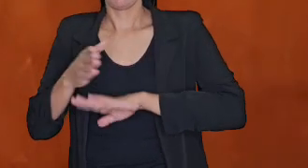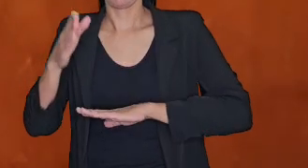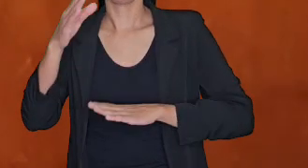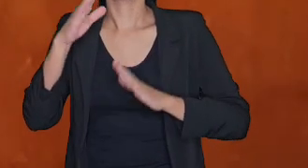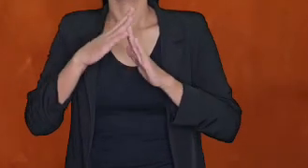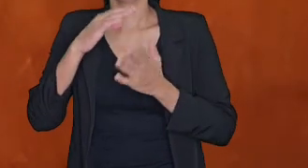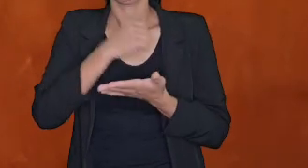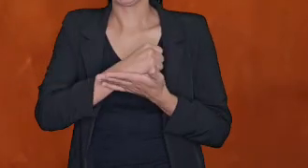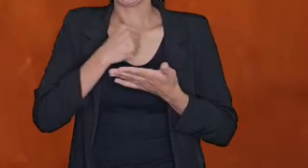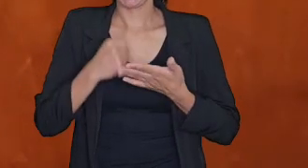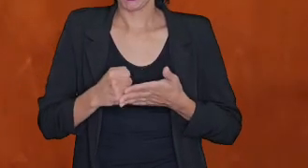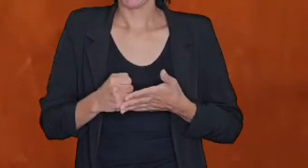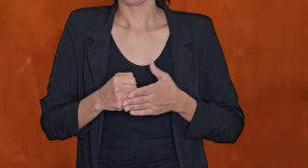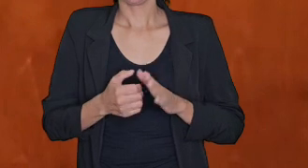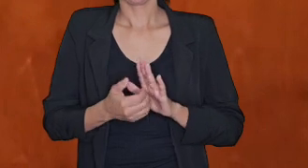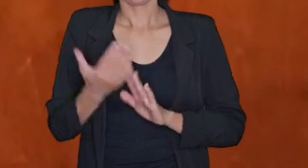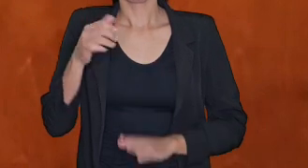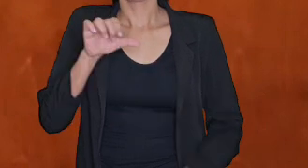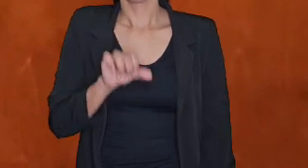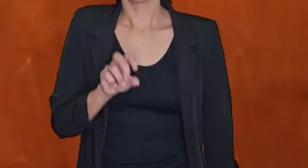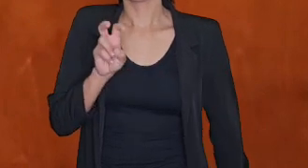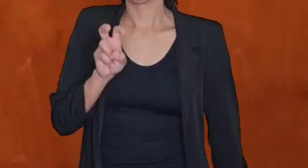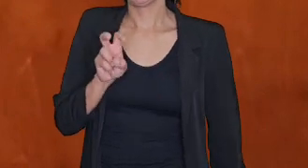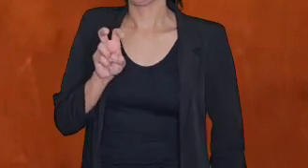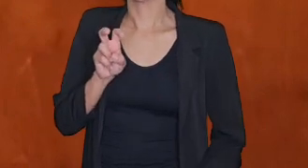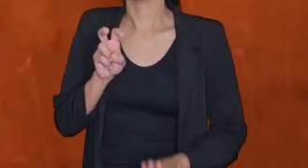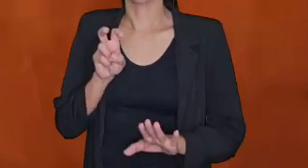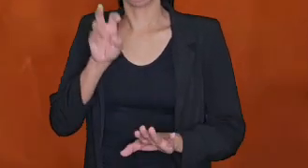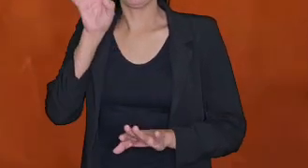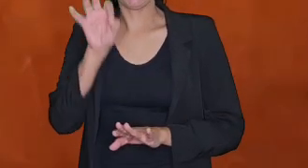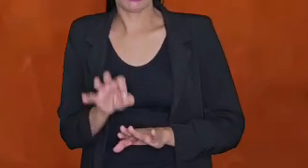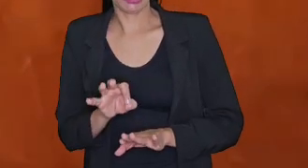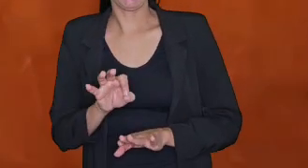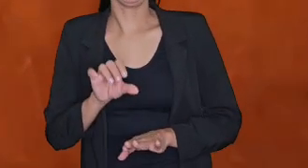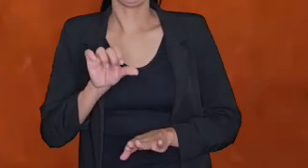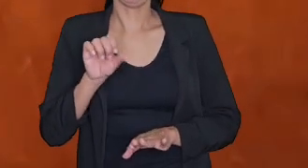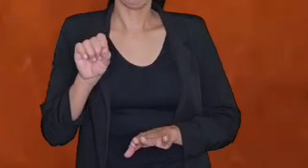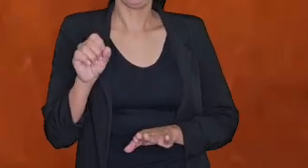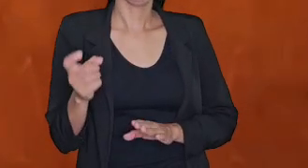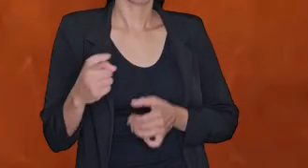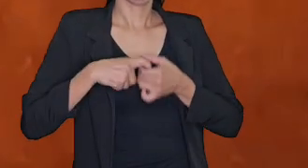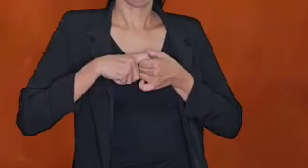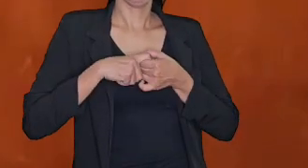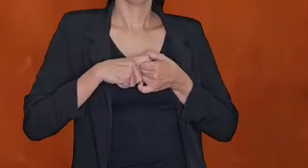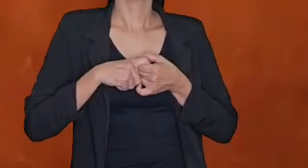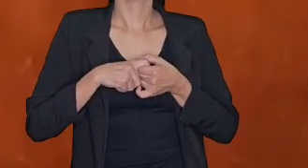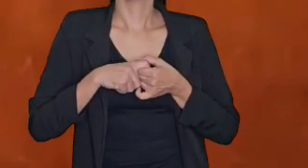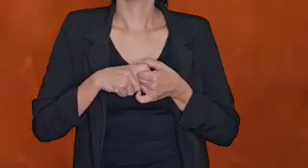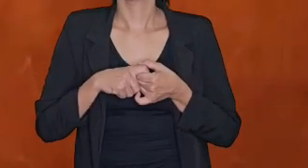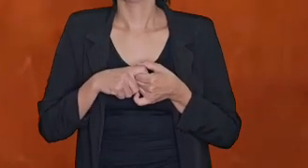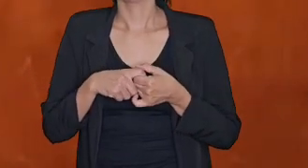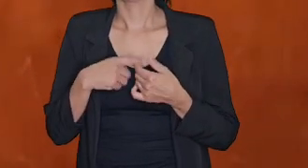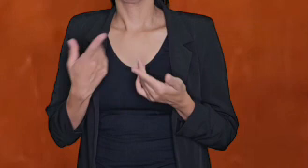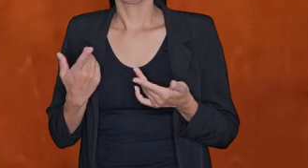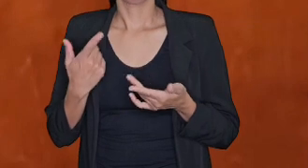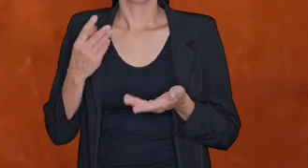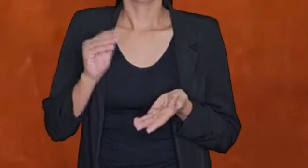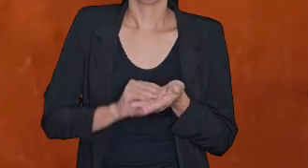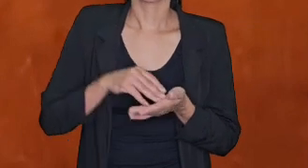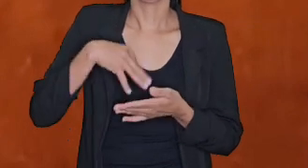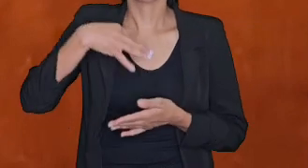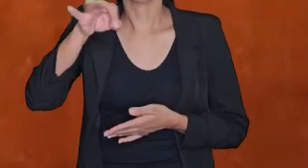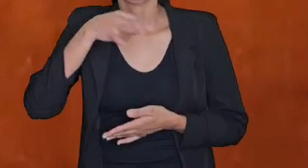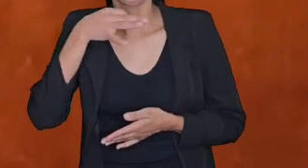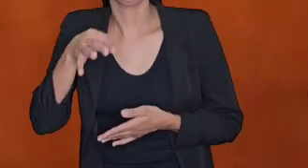inventário judicial dentro do cartório, provavelmente, quase que 95%, 90% das vezes, tinha